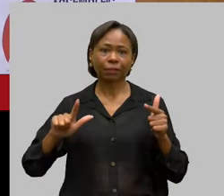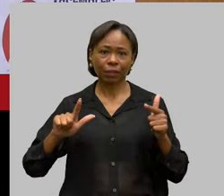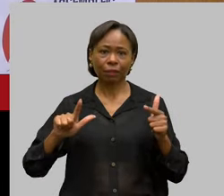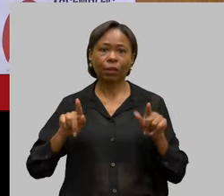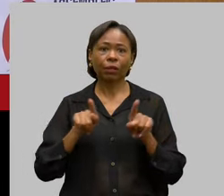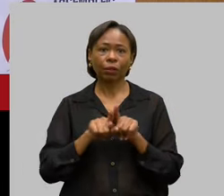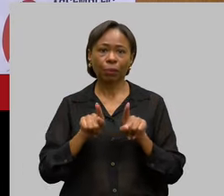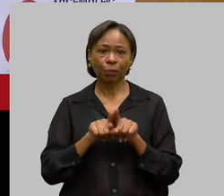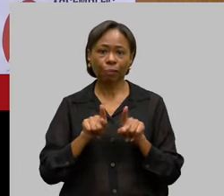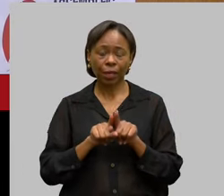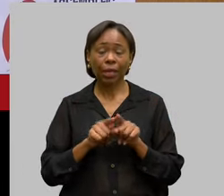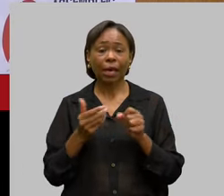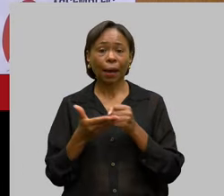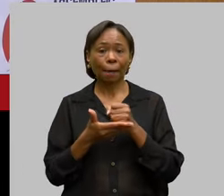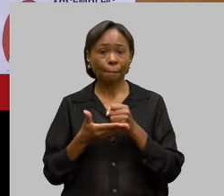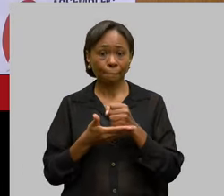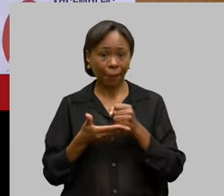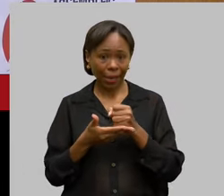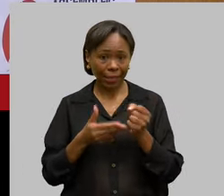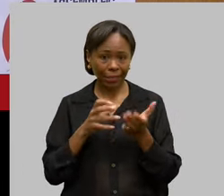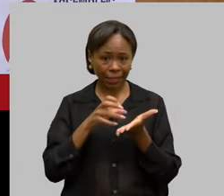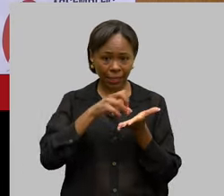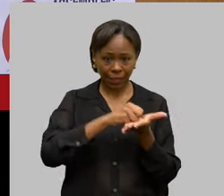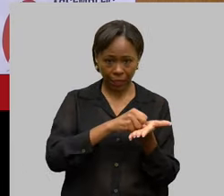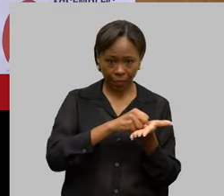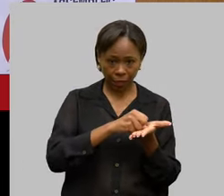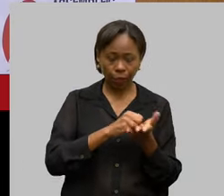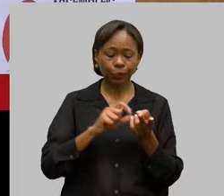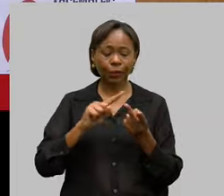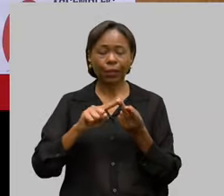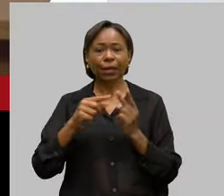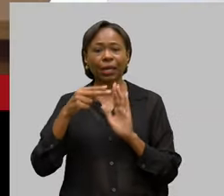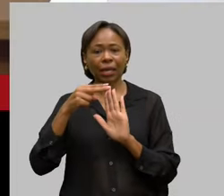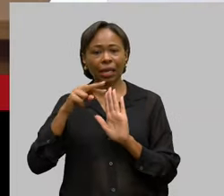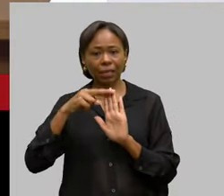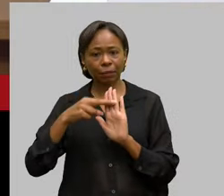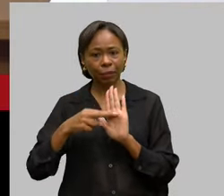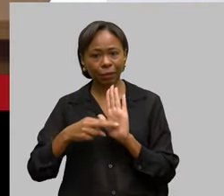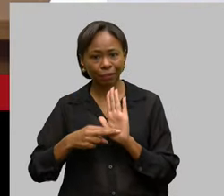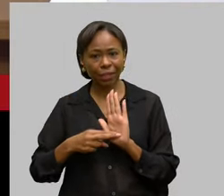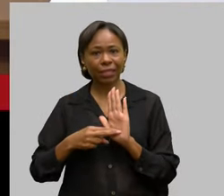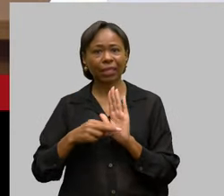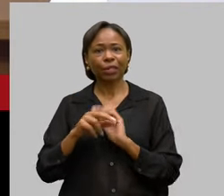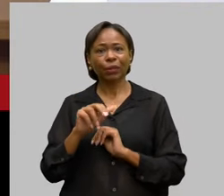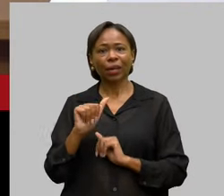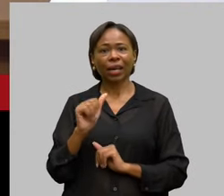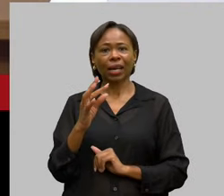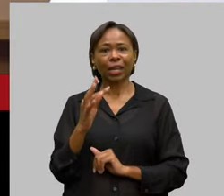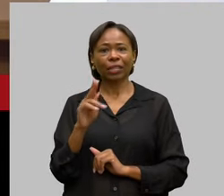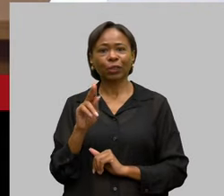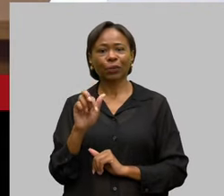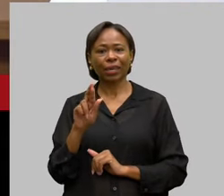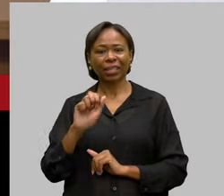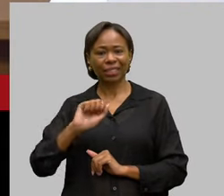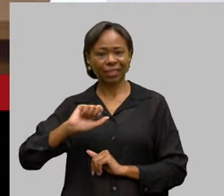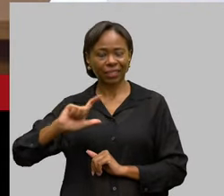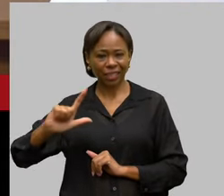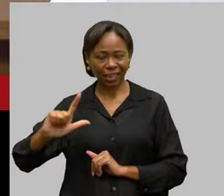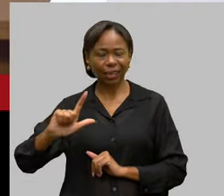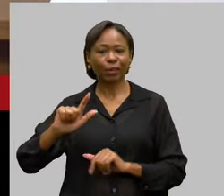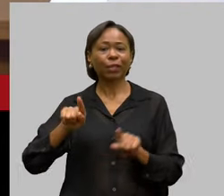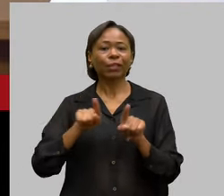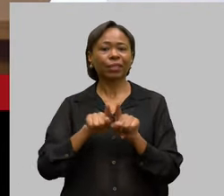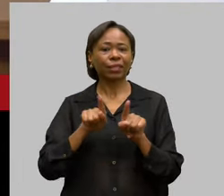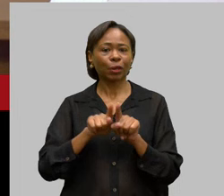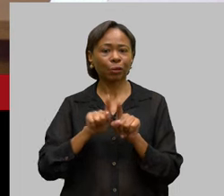base cadastral muito sensível às premissas atuariais que o elib Ben trouxe aqui que estavam se utilizando as mesmas premissas e muito sensível